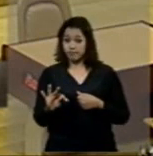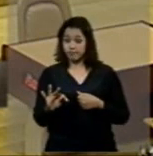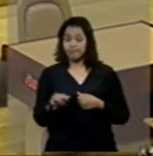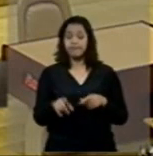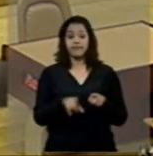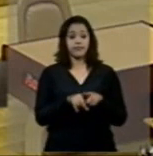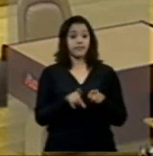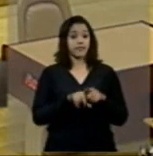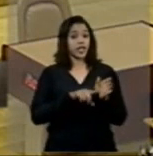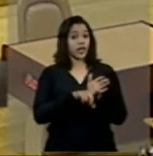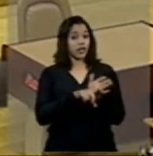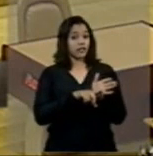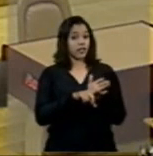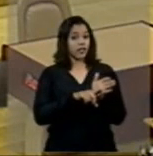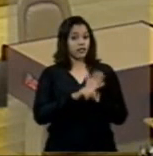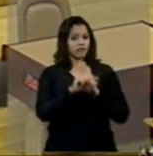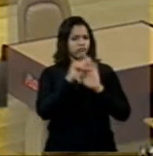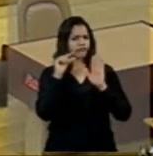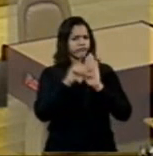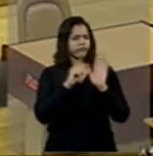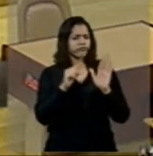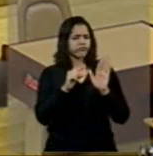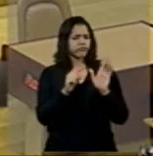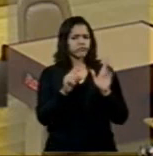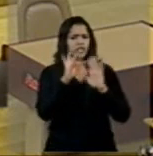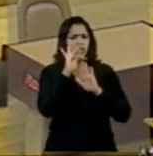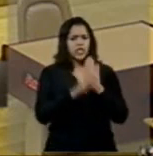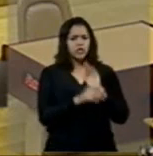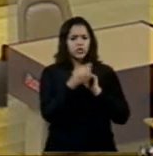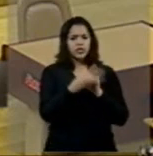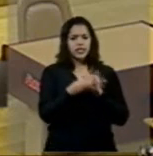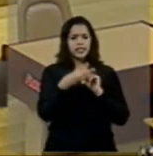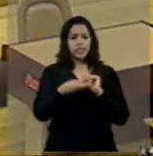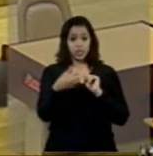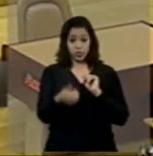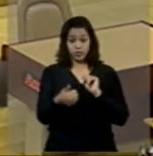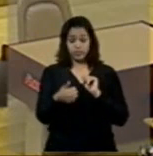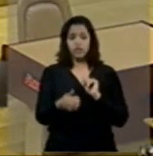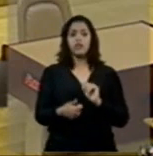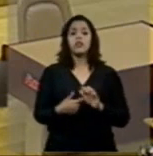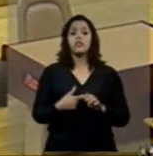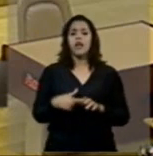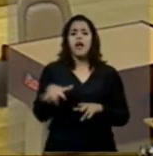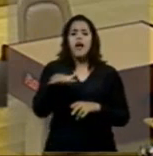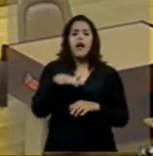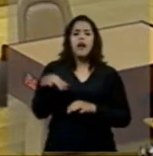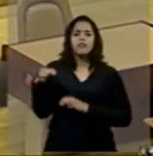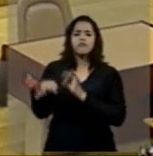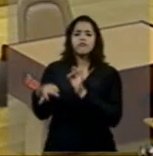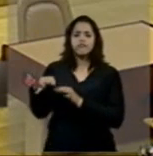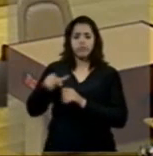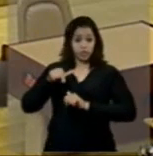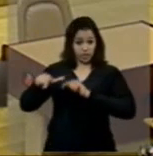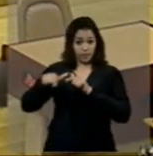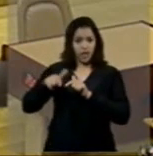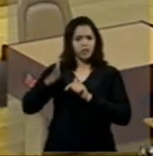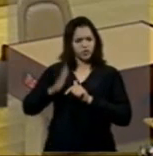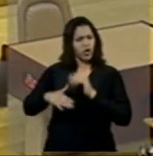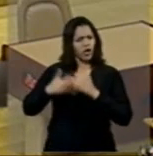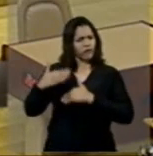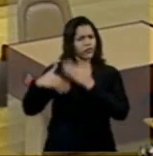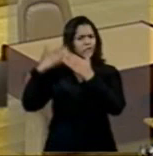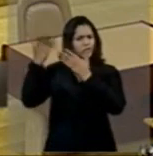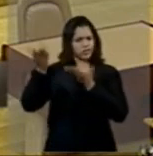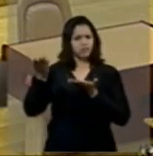enunciados na súmula 331, a jurisprudência trabalhista, em verdade, evoluiu